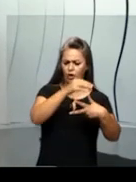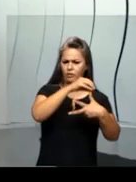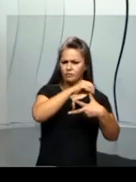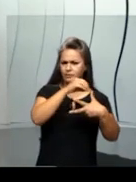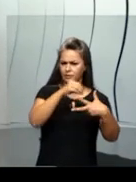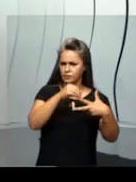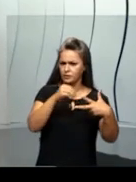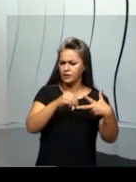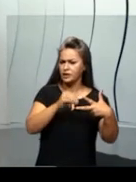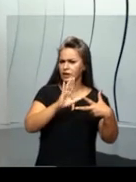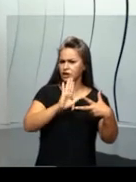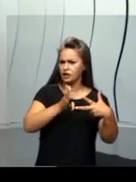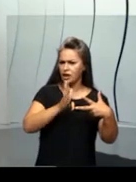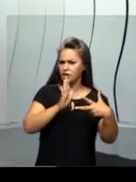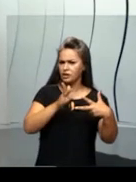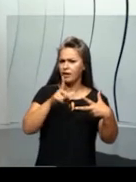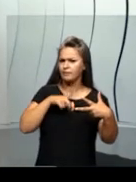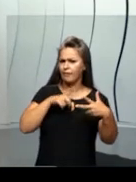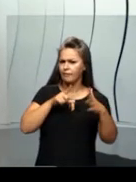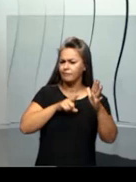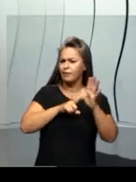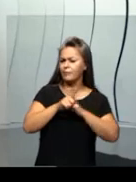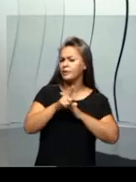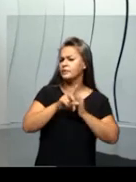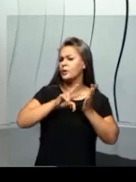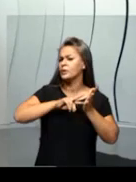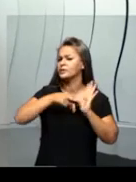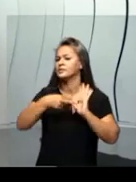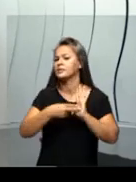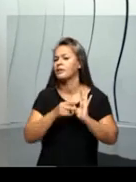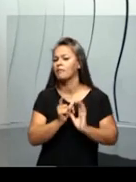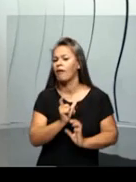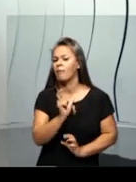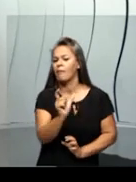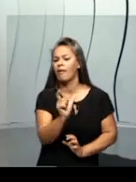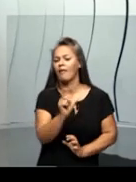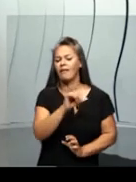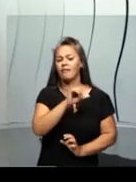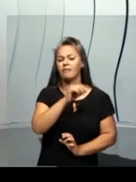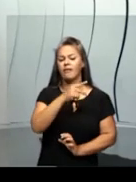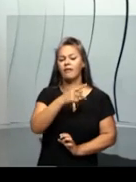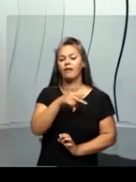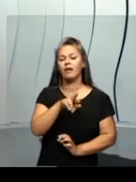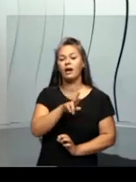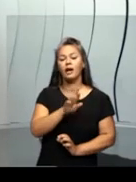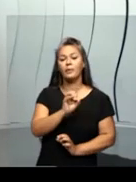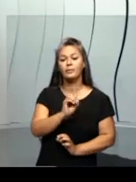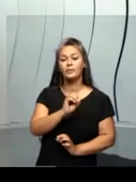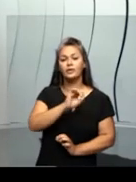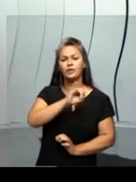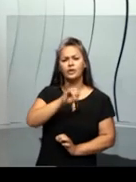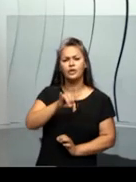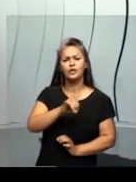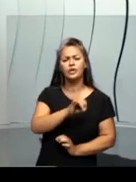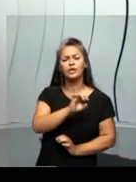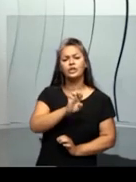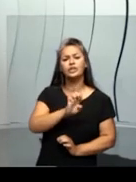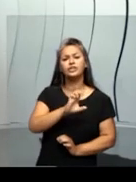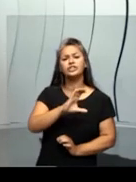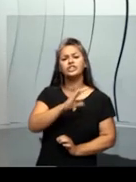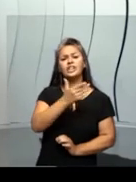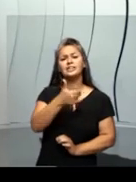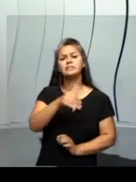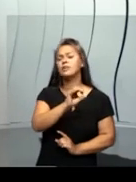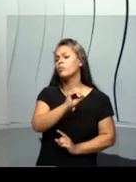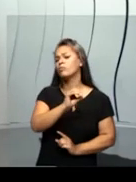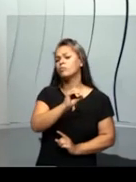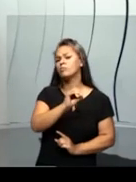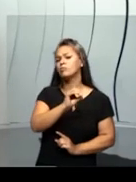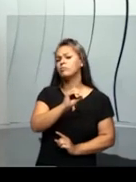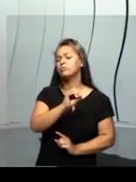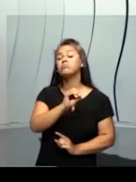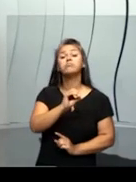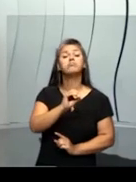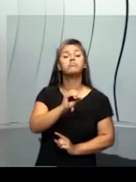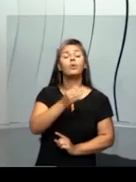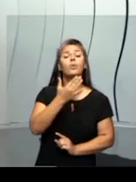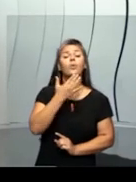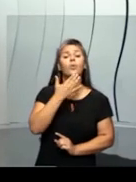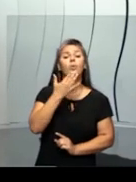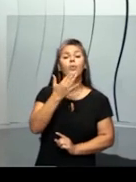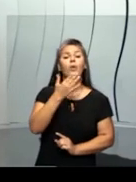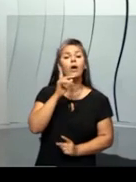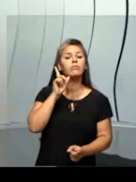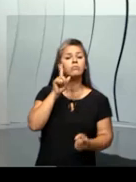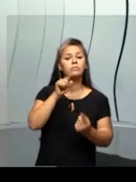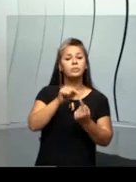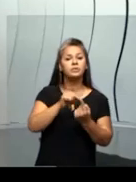para poder diferenciar o que significa essas projeções, né? Ou seja, muitas vezes o aluno fala assim, mas o que seria uma projeção cartográfica? Qual que é a função